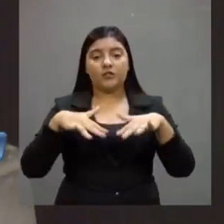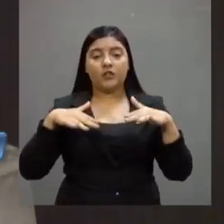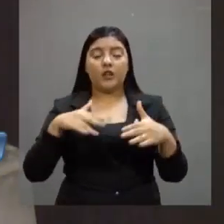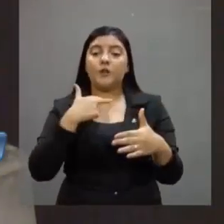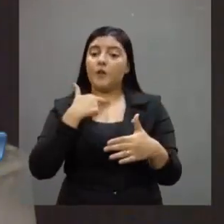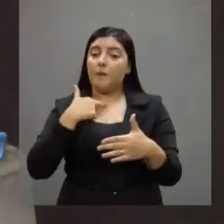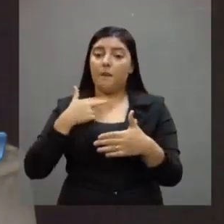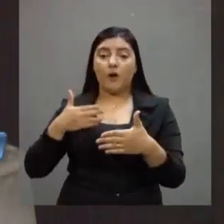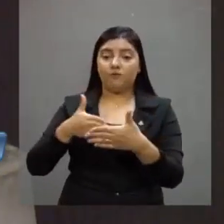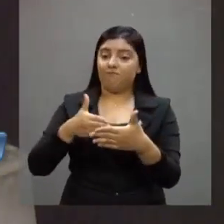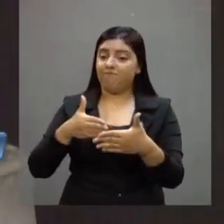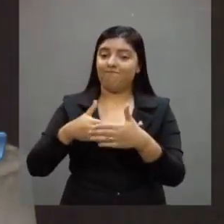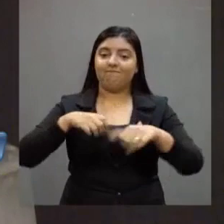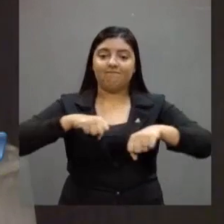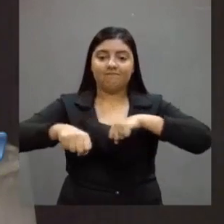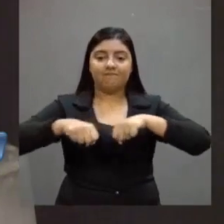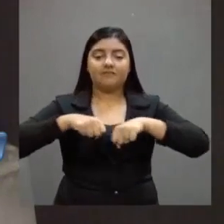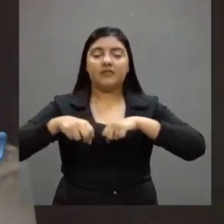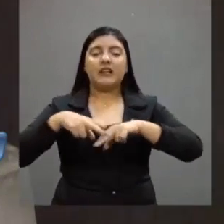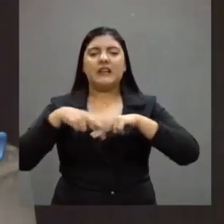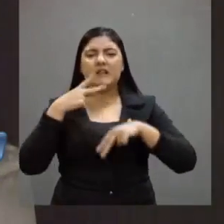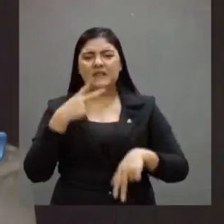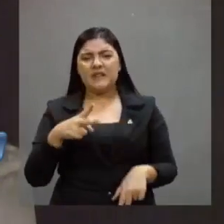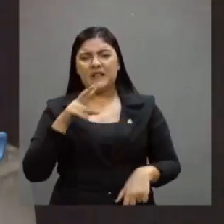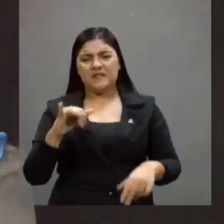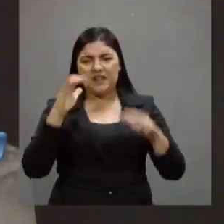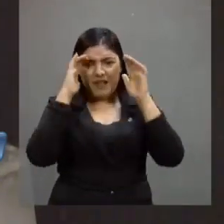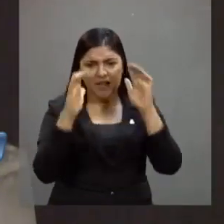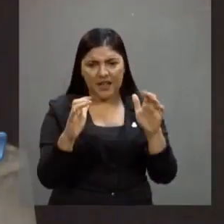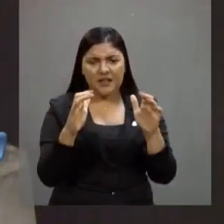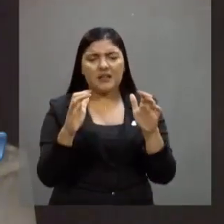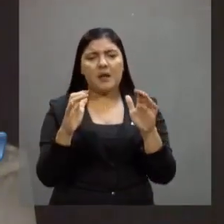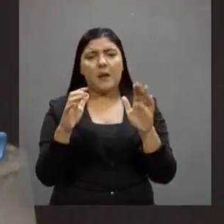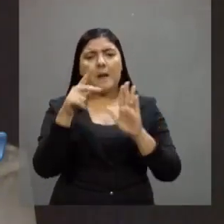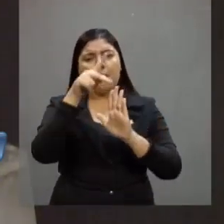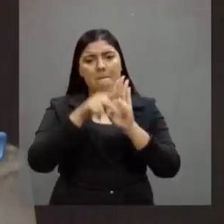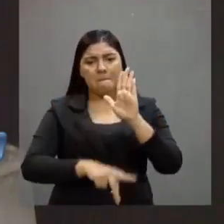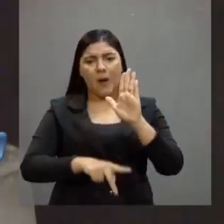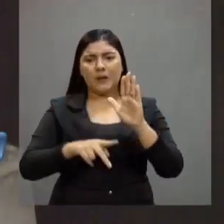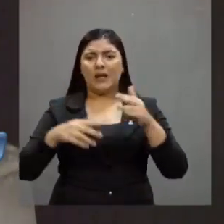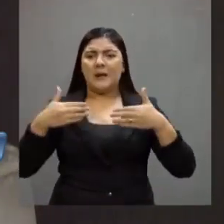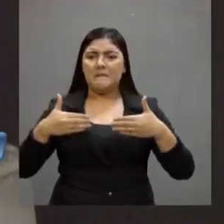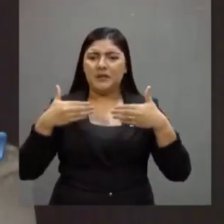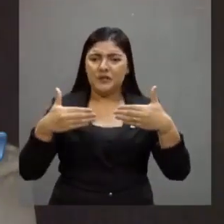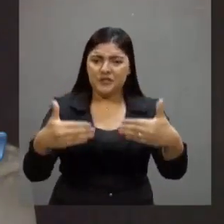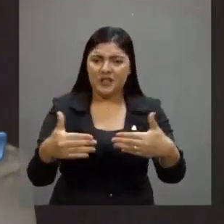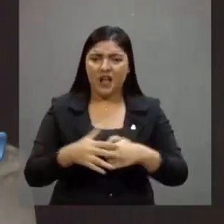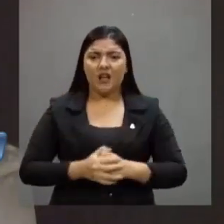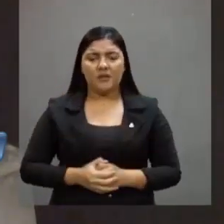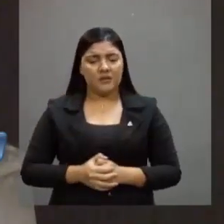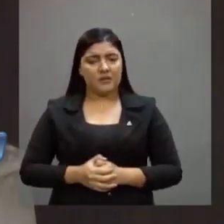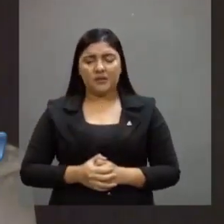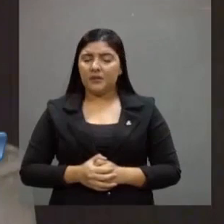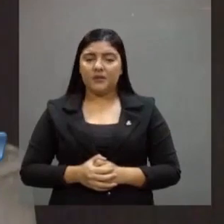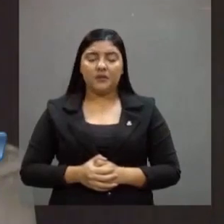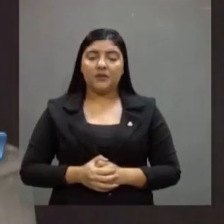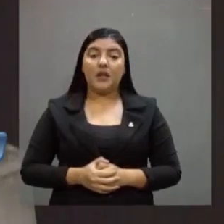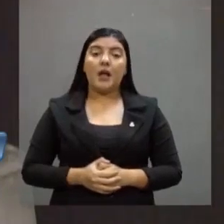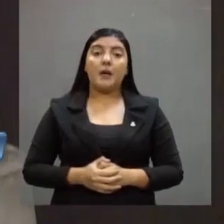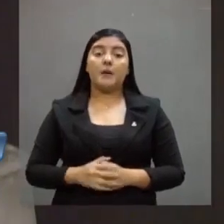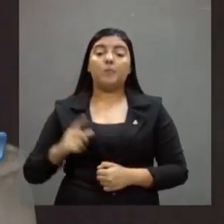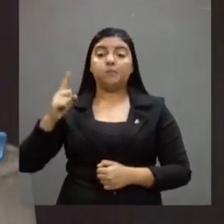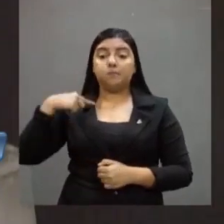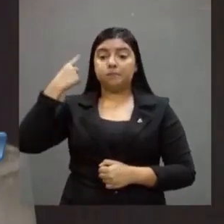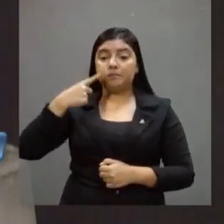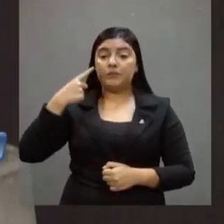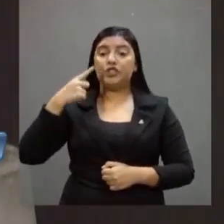impedindo o debate, para dizer que vai obedecer uma portaria ministerial. A Procuradoria-Geral do Estado